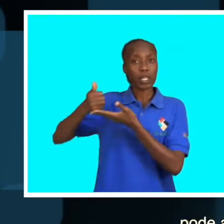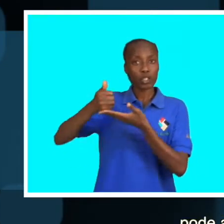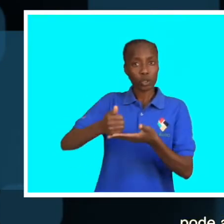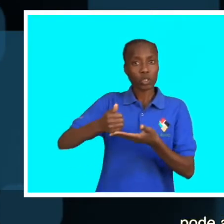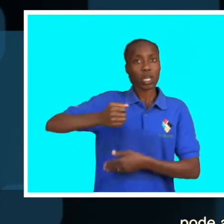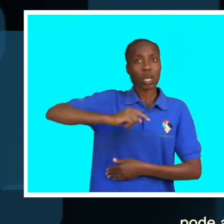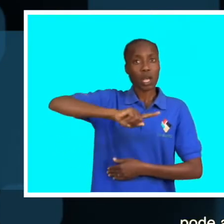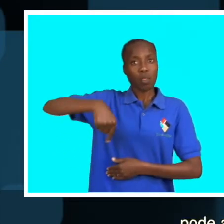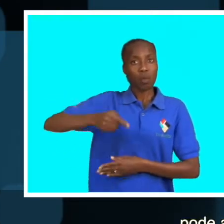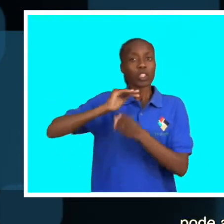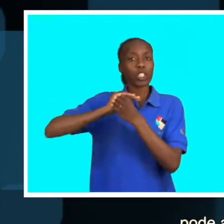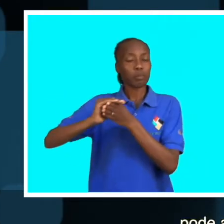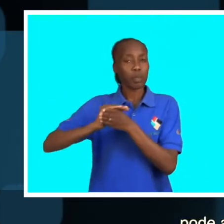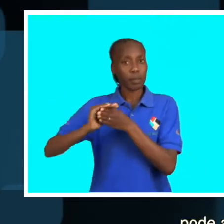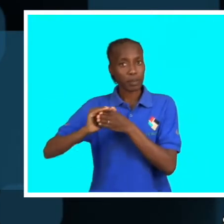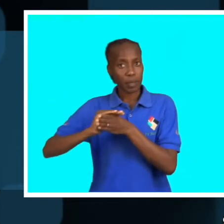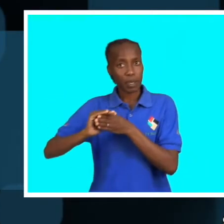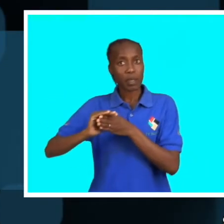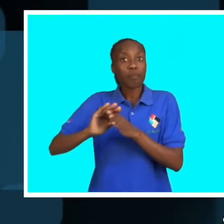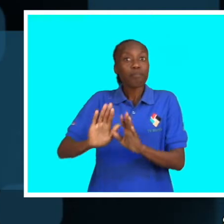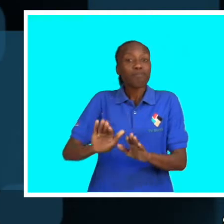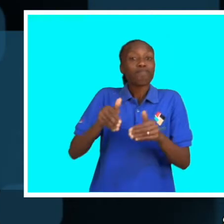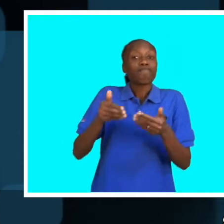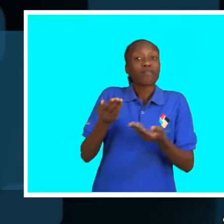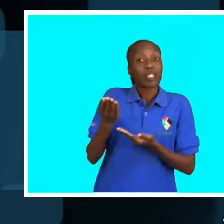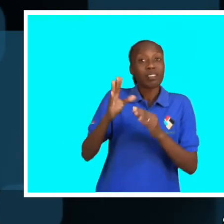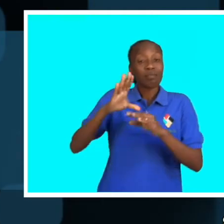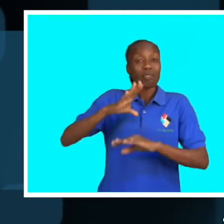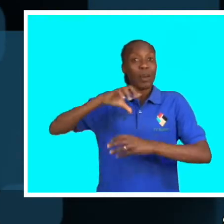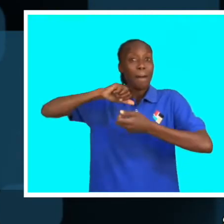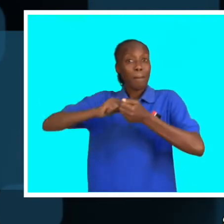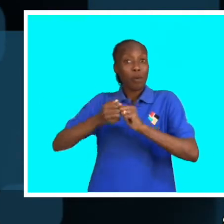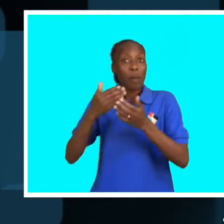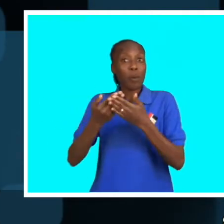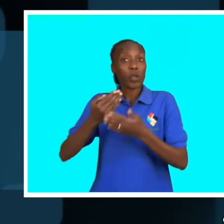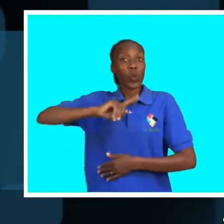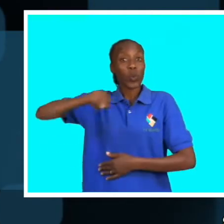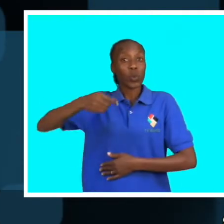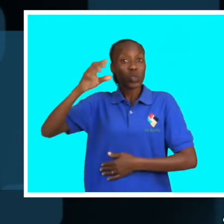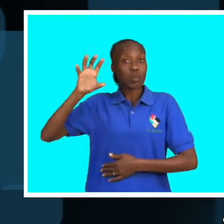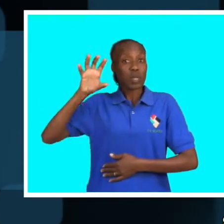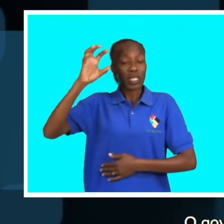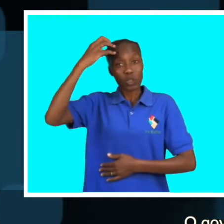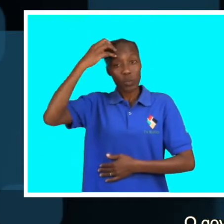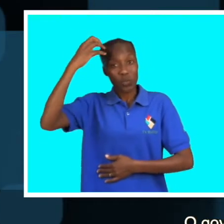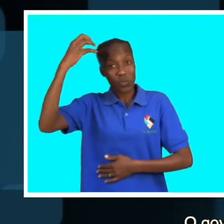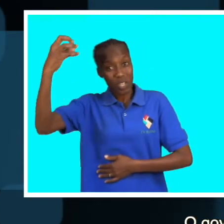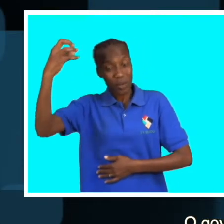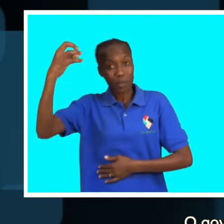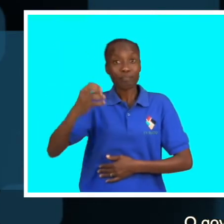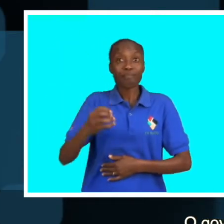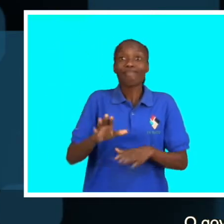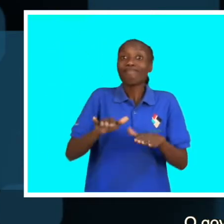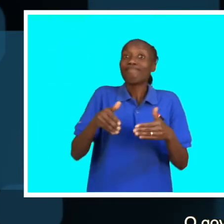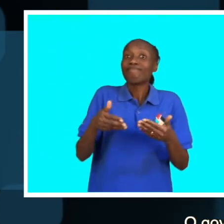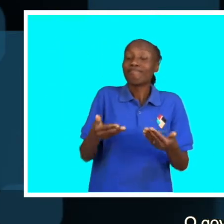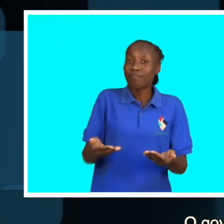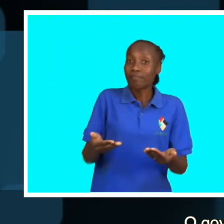pode ajudar-nos na implementação. Só que aí está o problema para o caso do nosso país. É que o governo